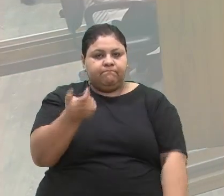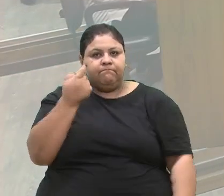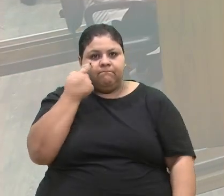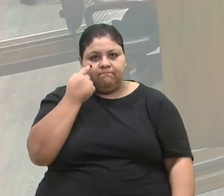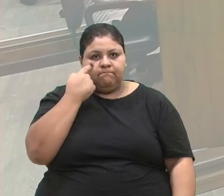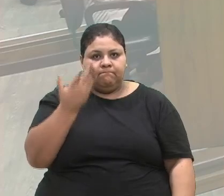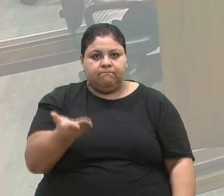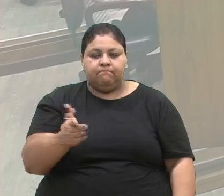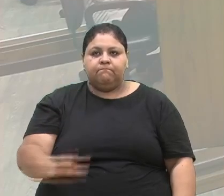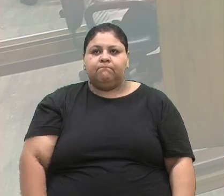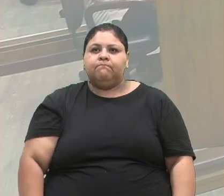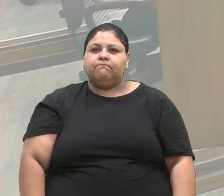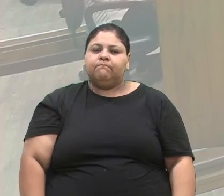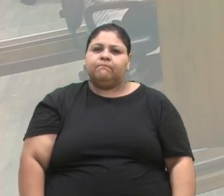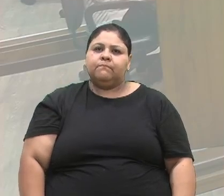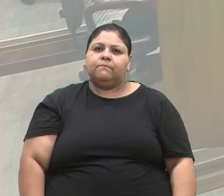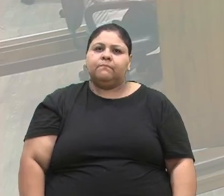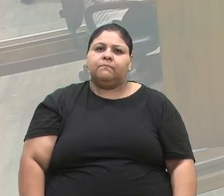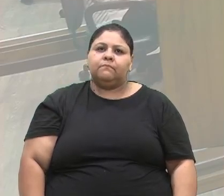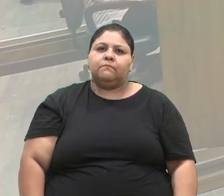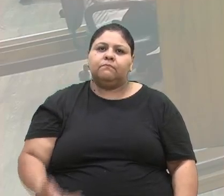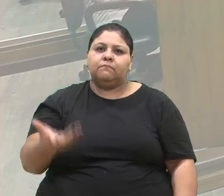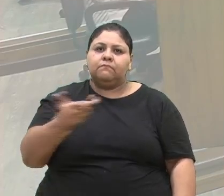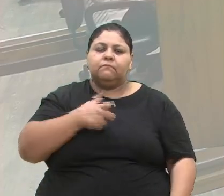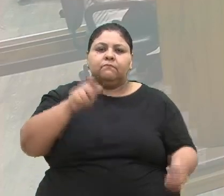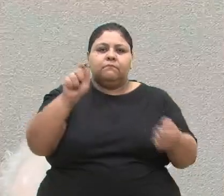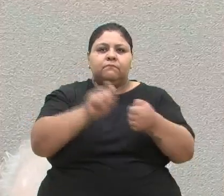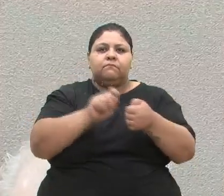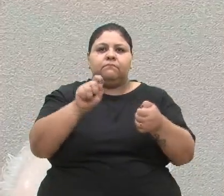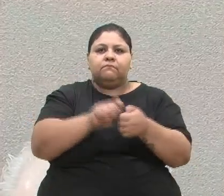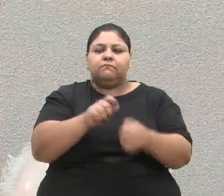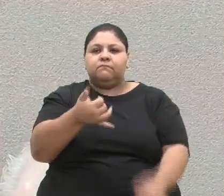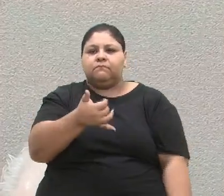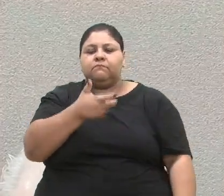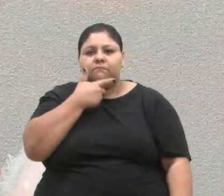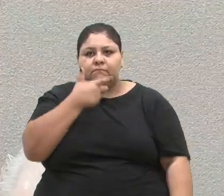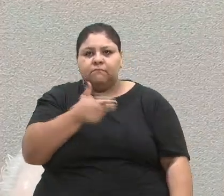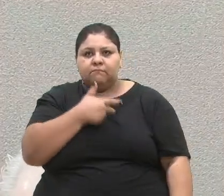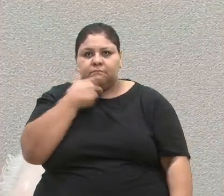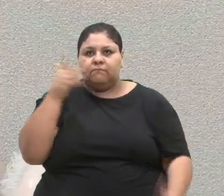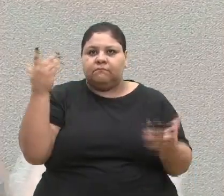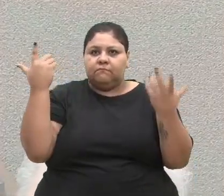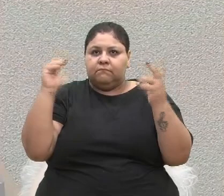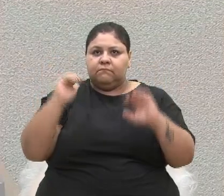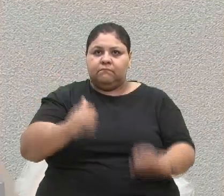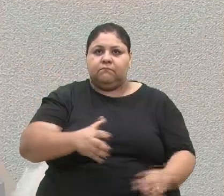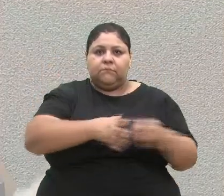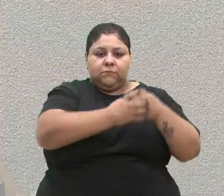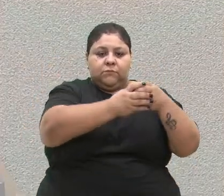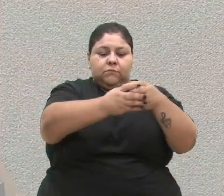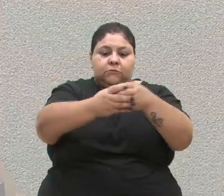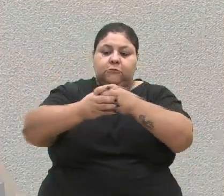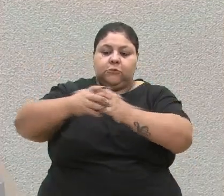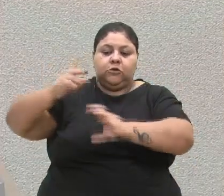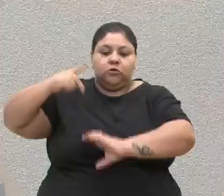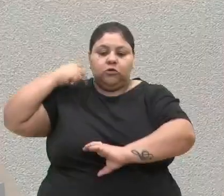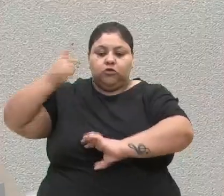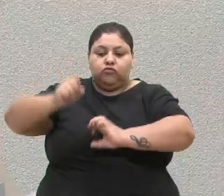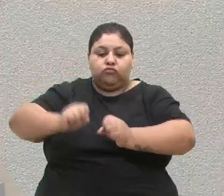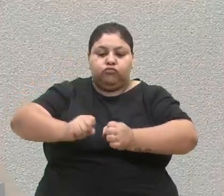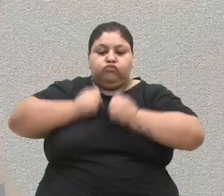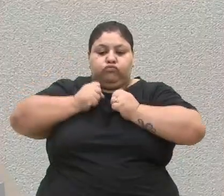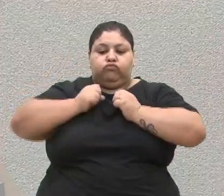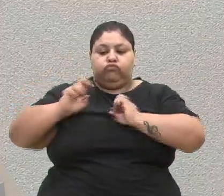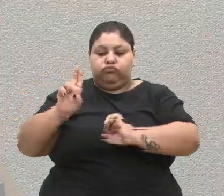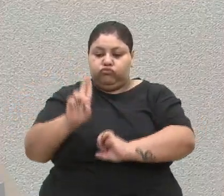assiste. Queria fazer um voto de congratulações à Frente Parlamentar em defesa da